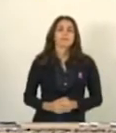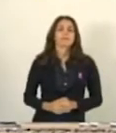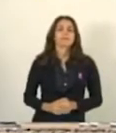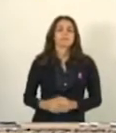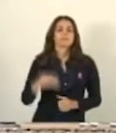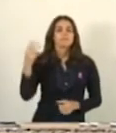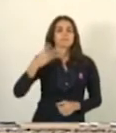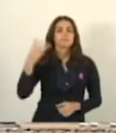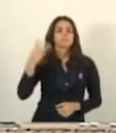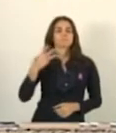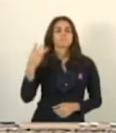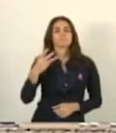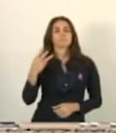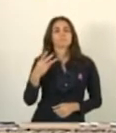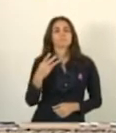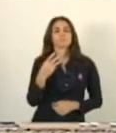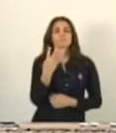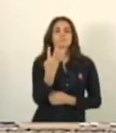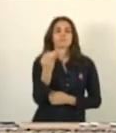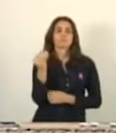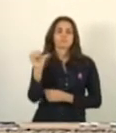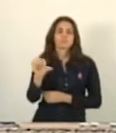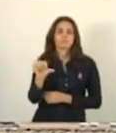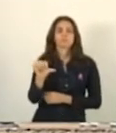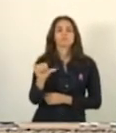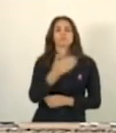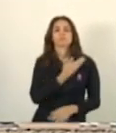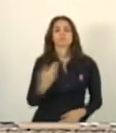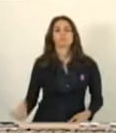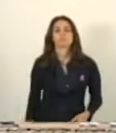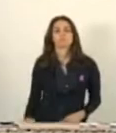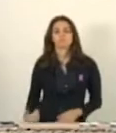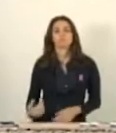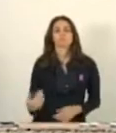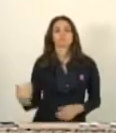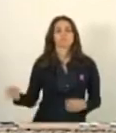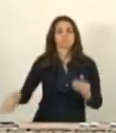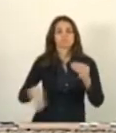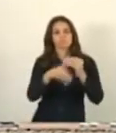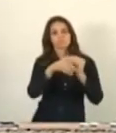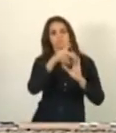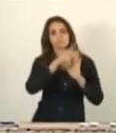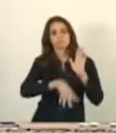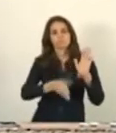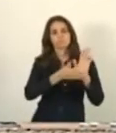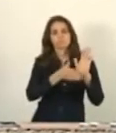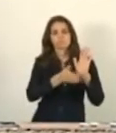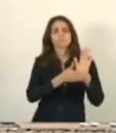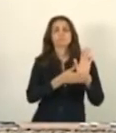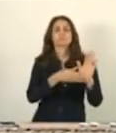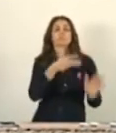Terceiro item, mensagem 409 do Governo do Estado, junte-se à proposta de emenda constitucional